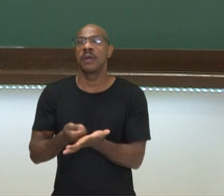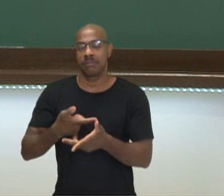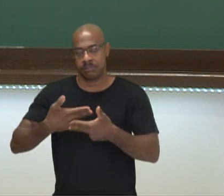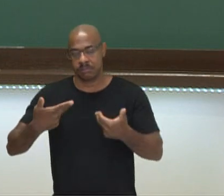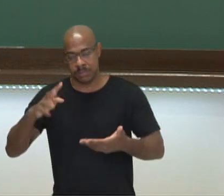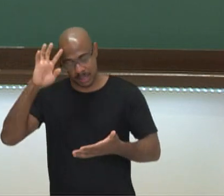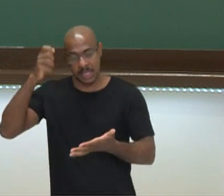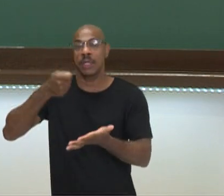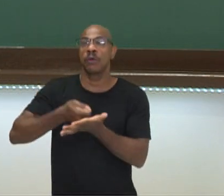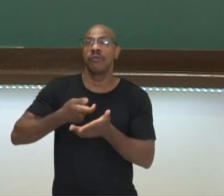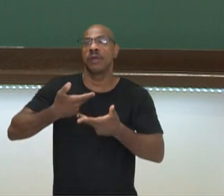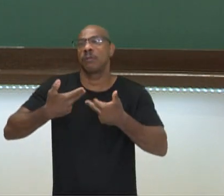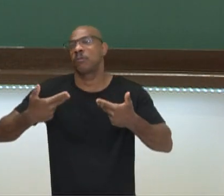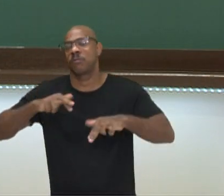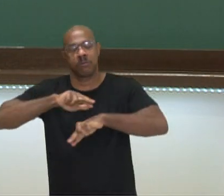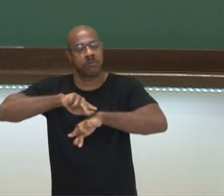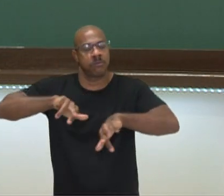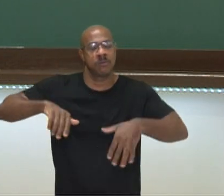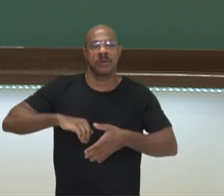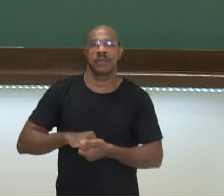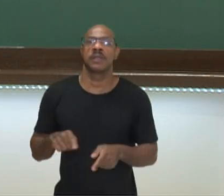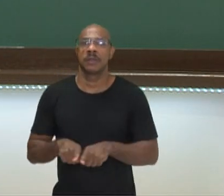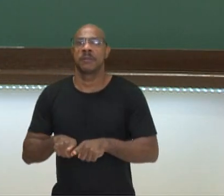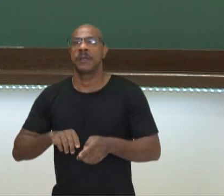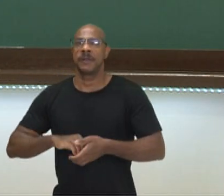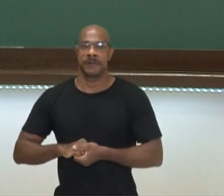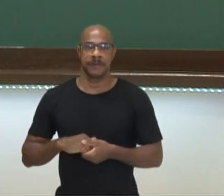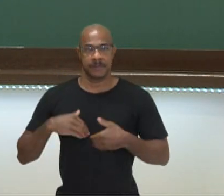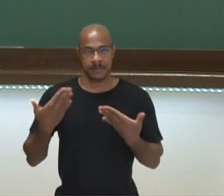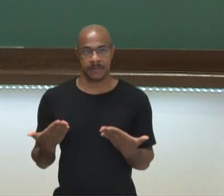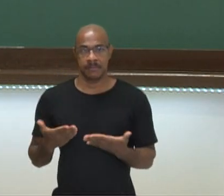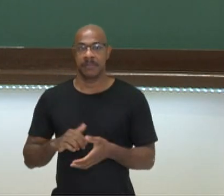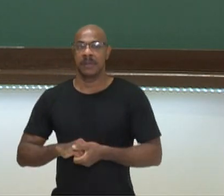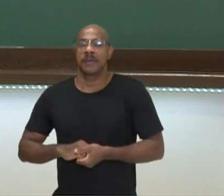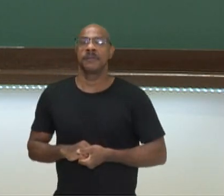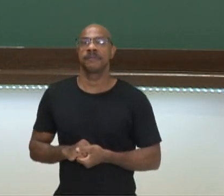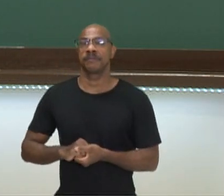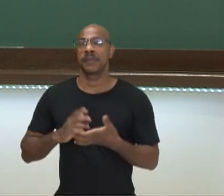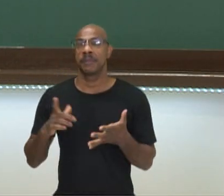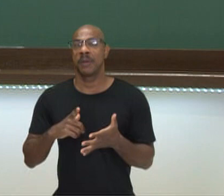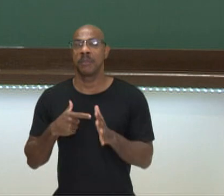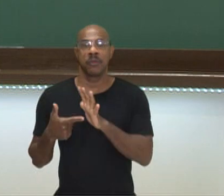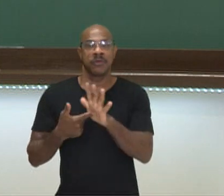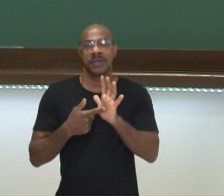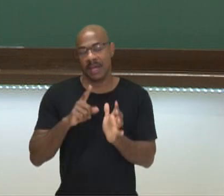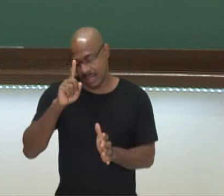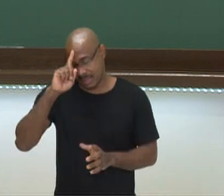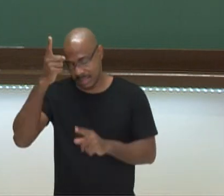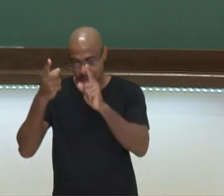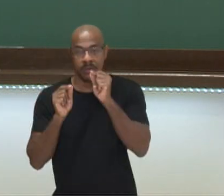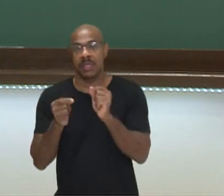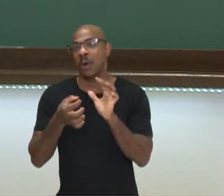convencer para que cumpra o seu objetivo, que é defender a ideia, defender a opinião.